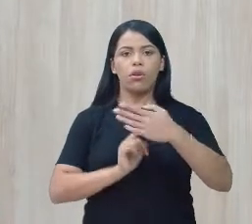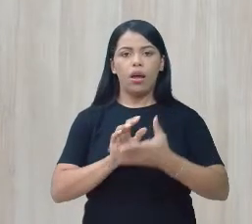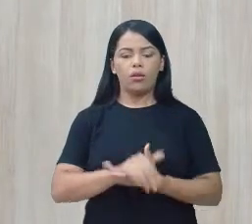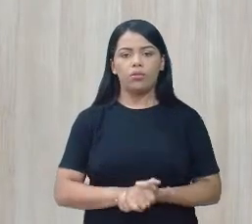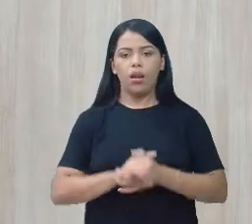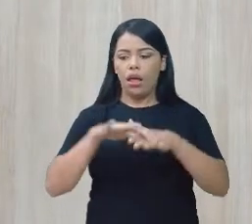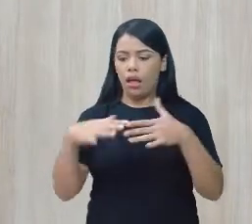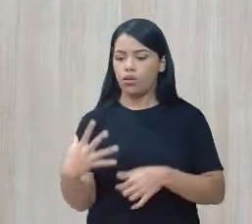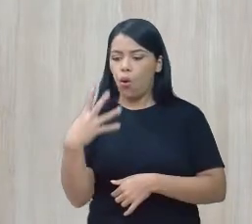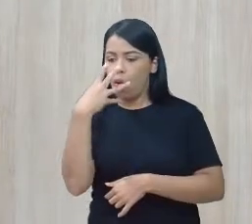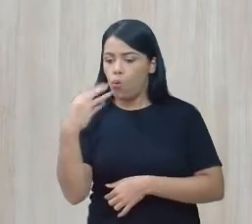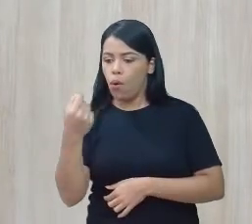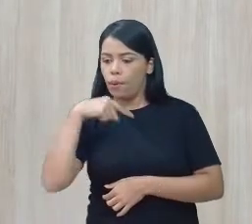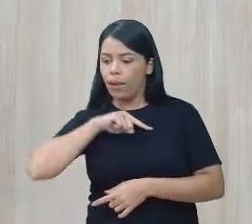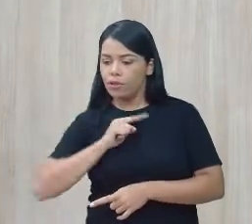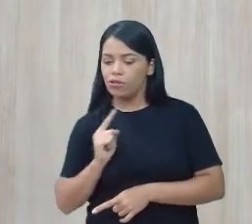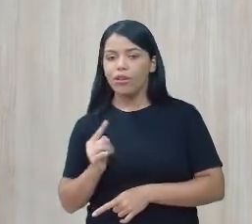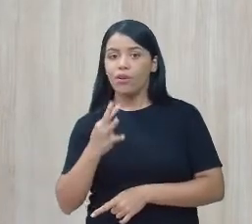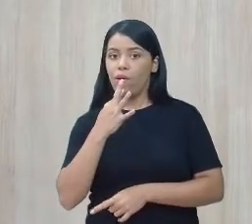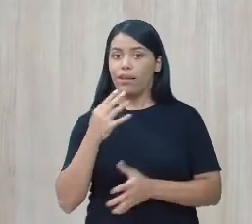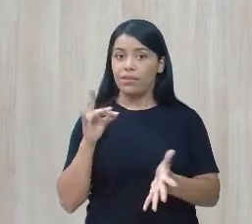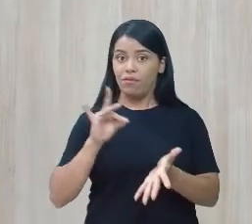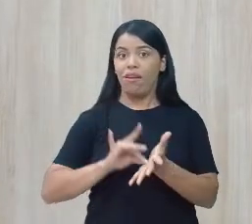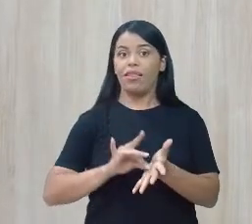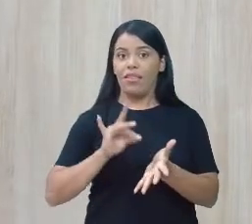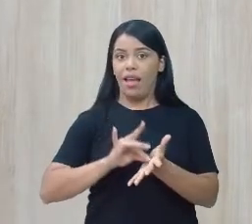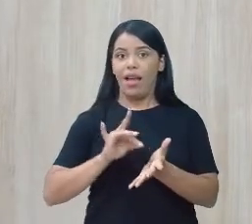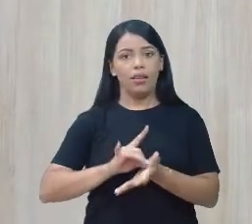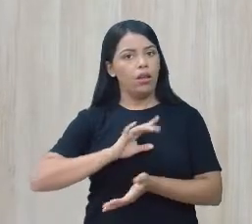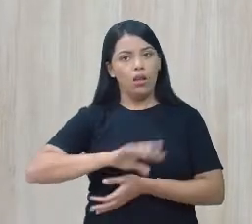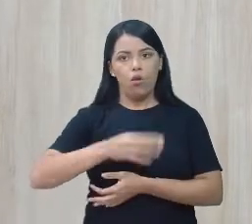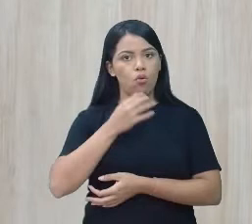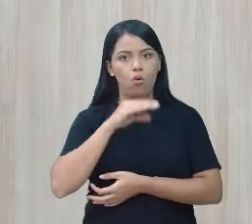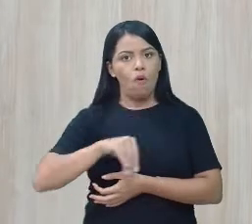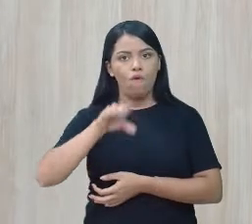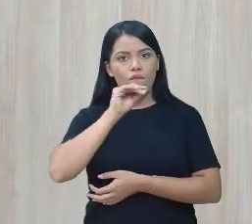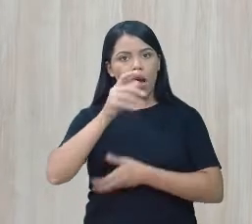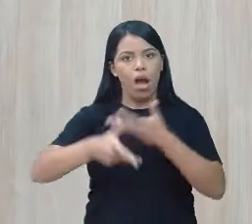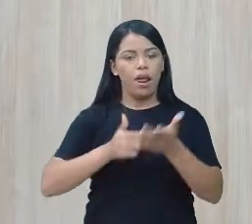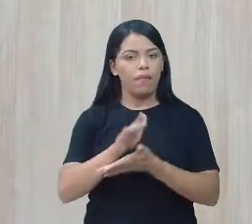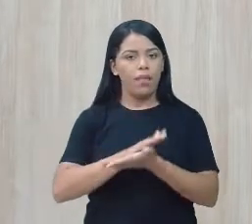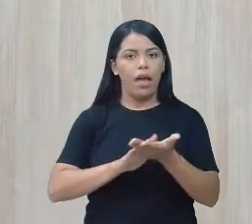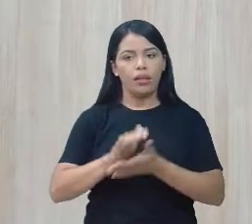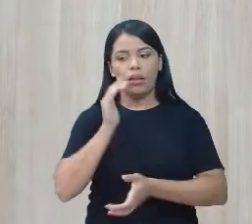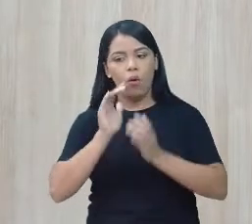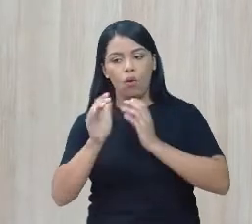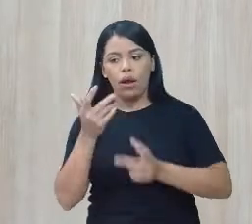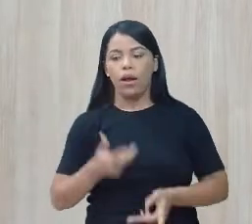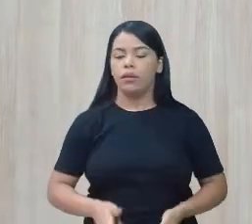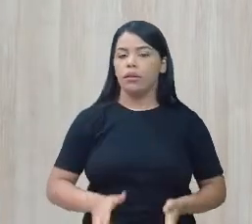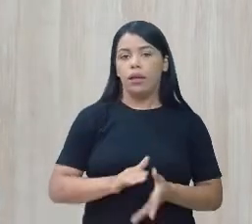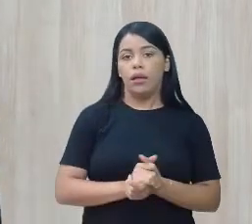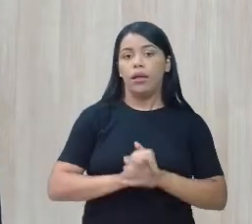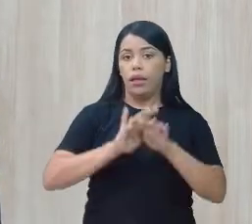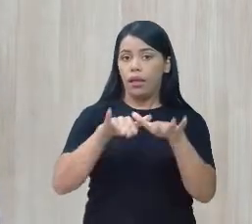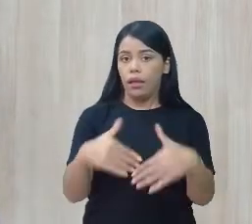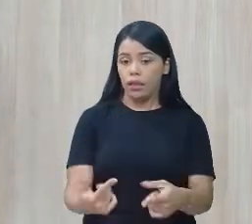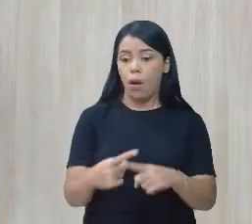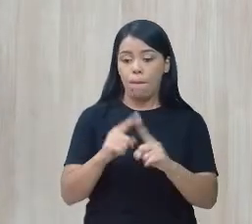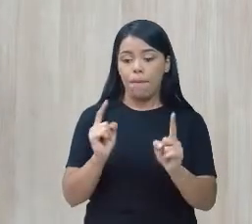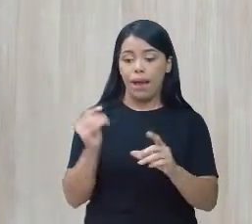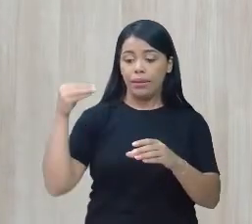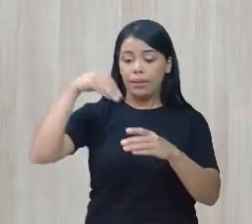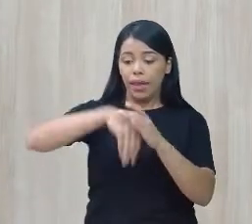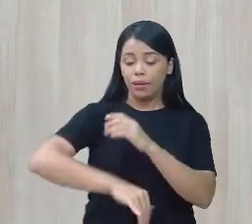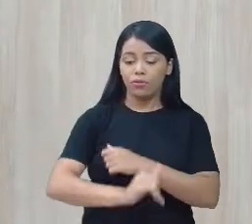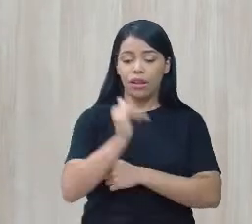conhece, o animal de verdade, ele não fala, ele não canta, ele não dorme, mas na história da Chapeuzinho Vermelho vai